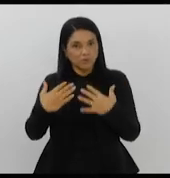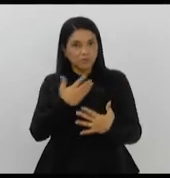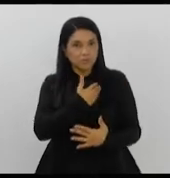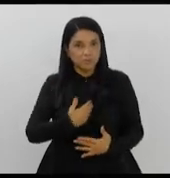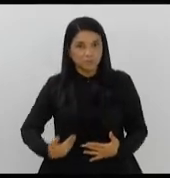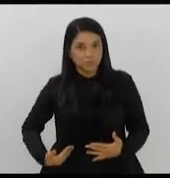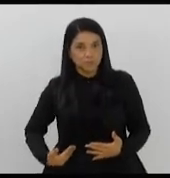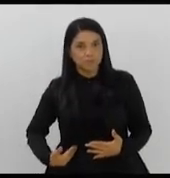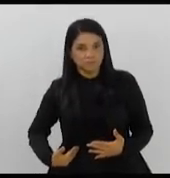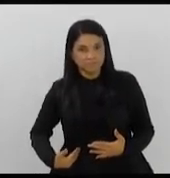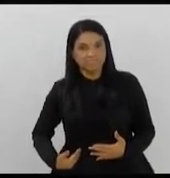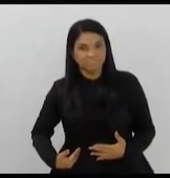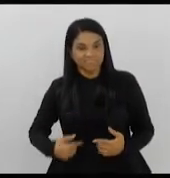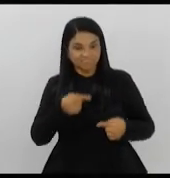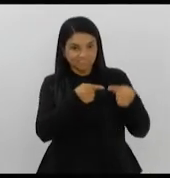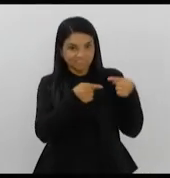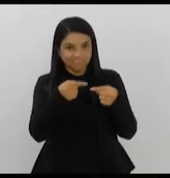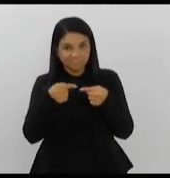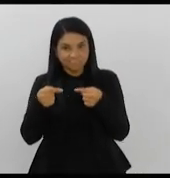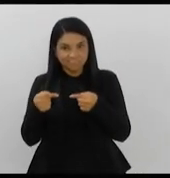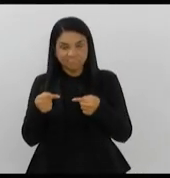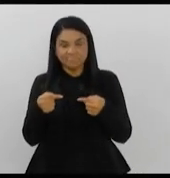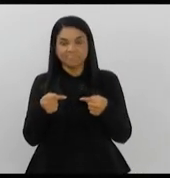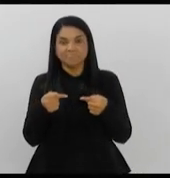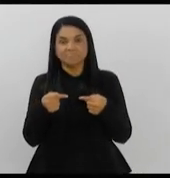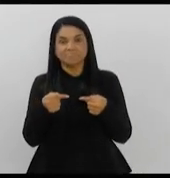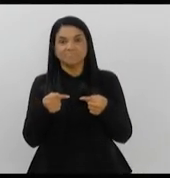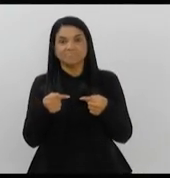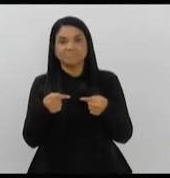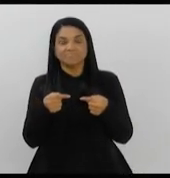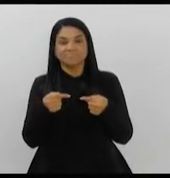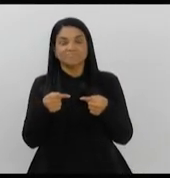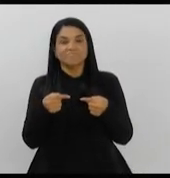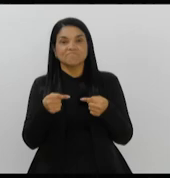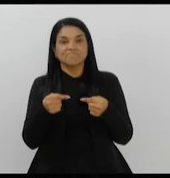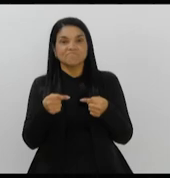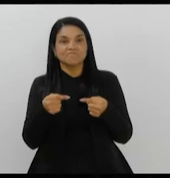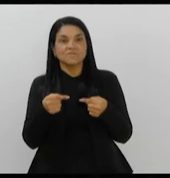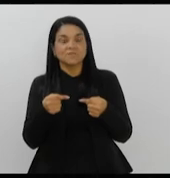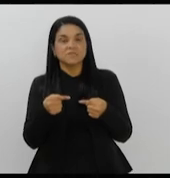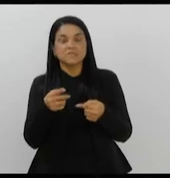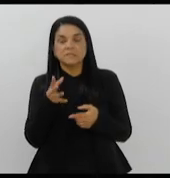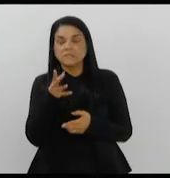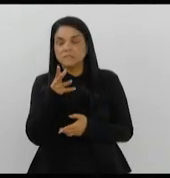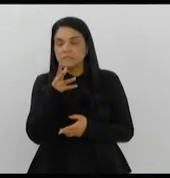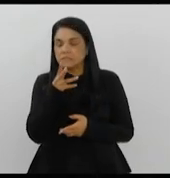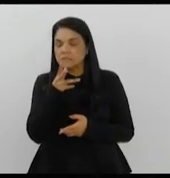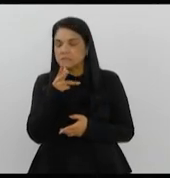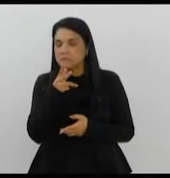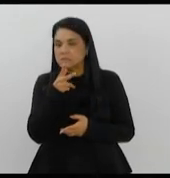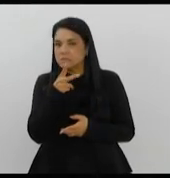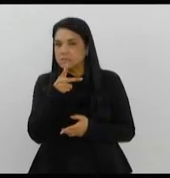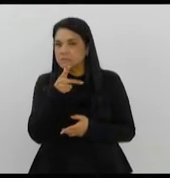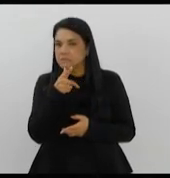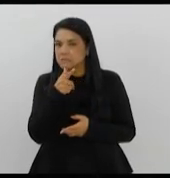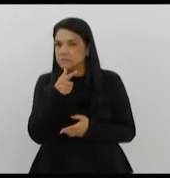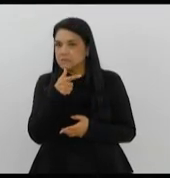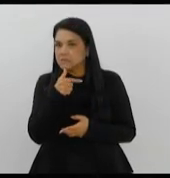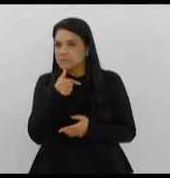porque isto é de uma morosidade